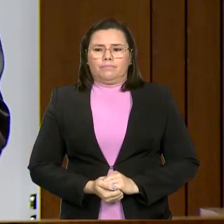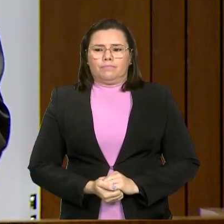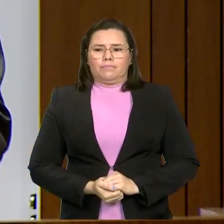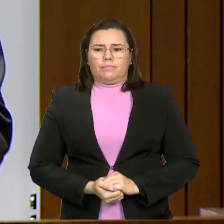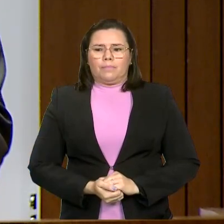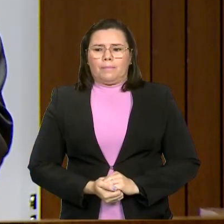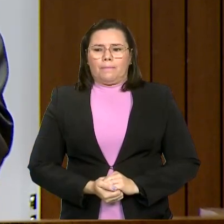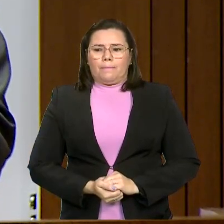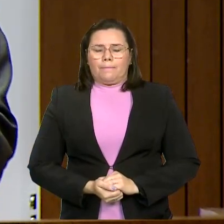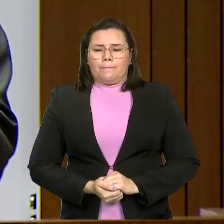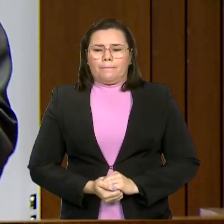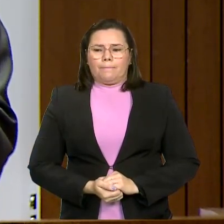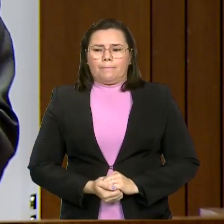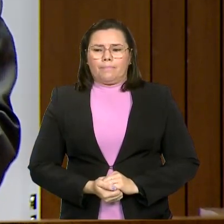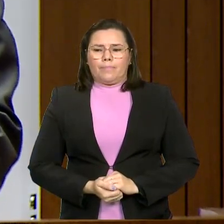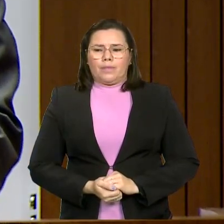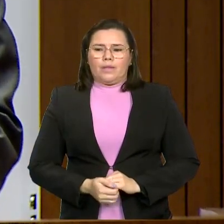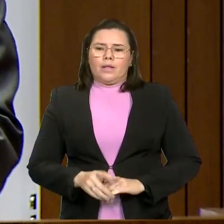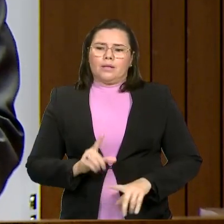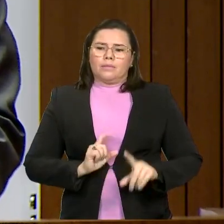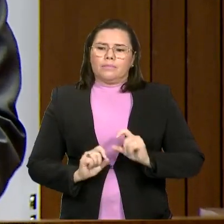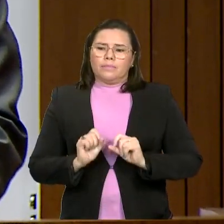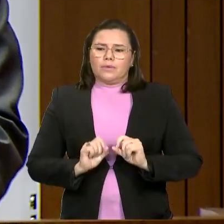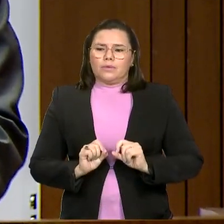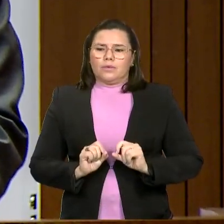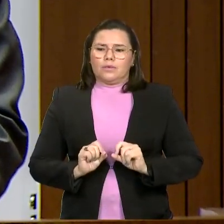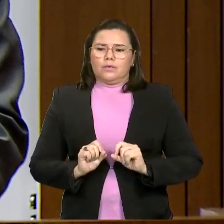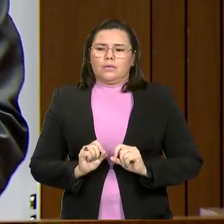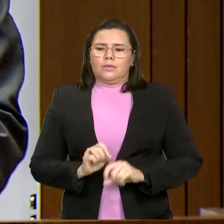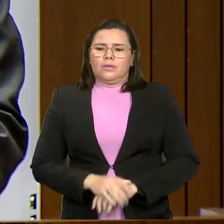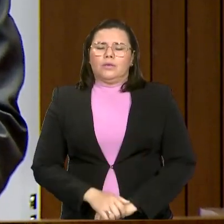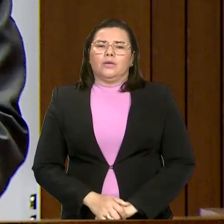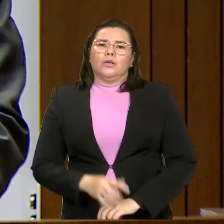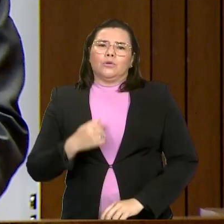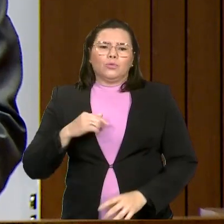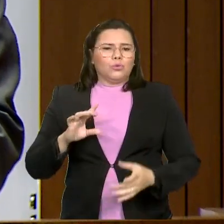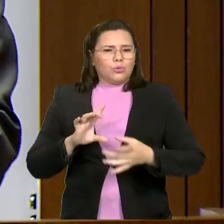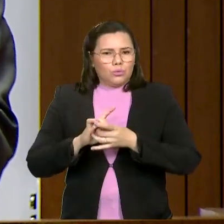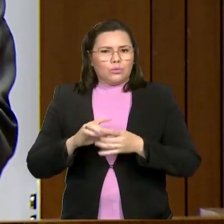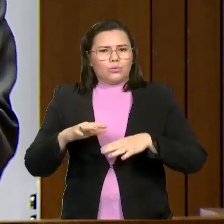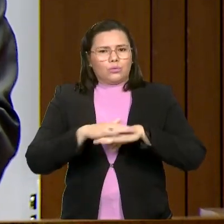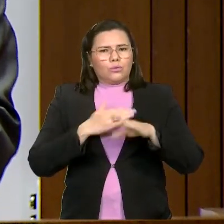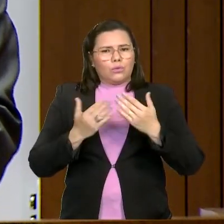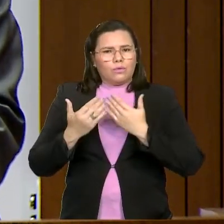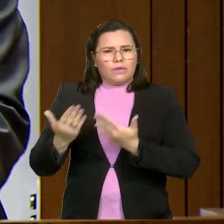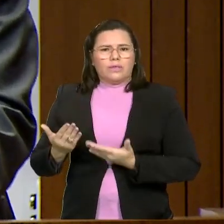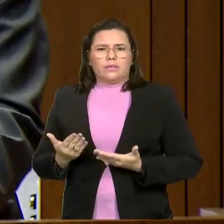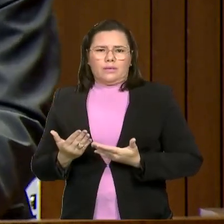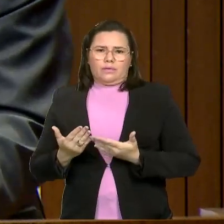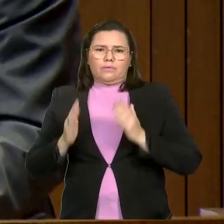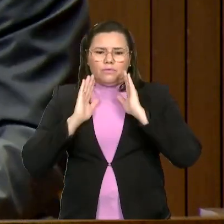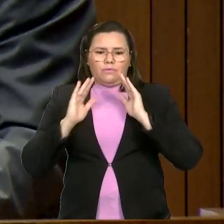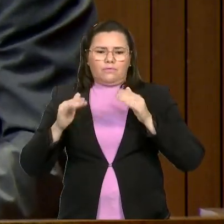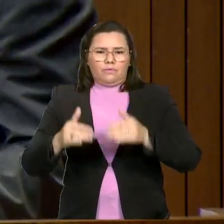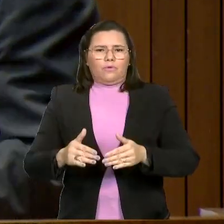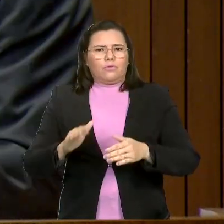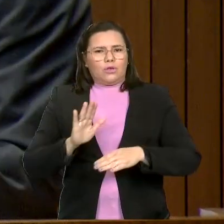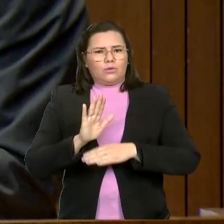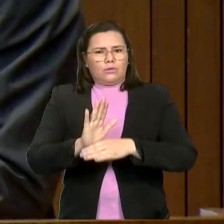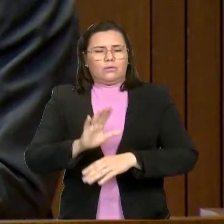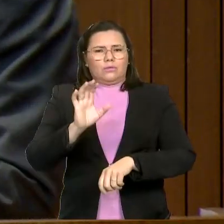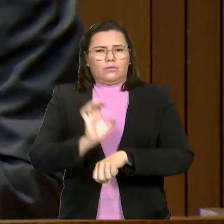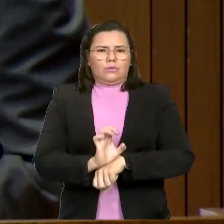estou à disposição de ambos, para que a gente possa trabalhar juntos pelo nosso estado. Tá bom?